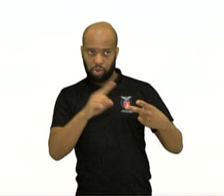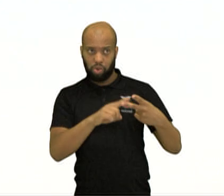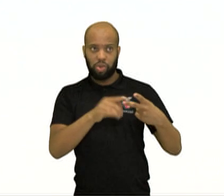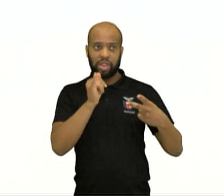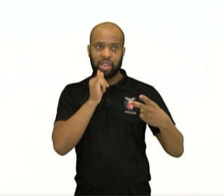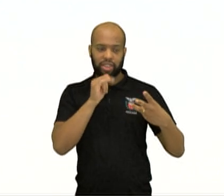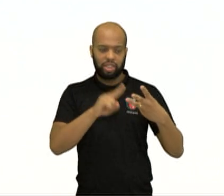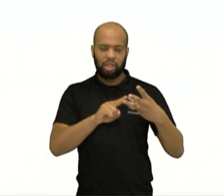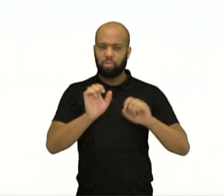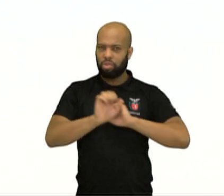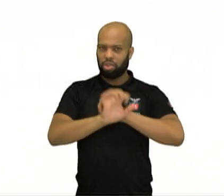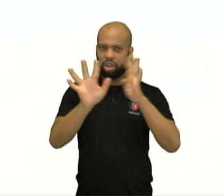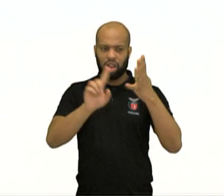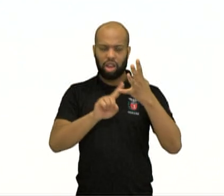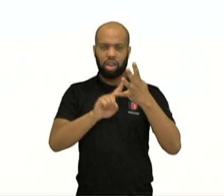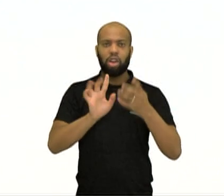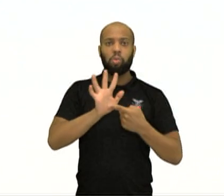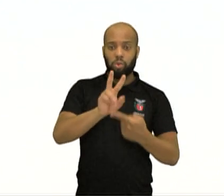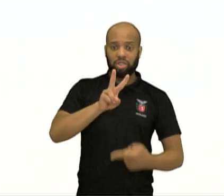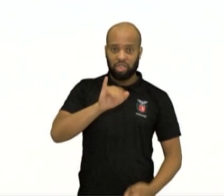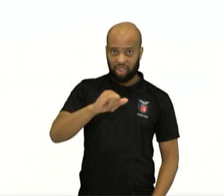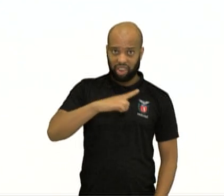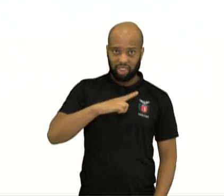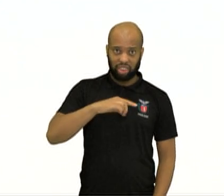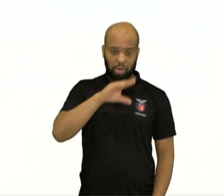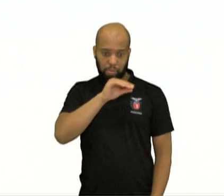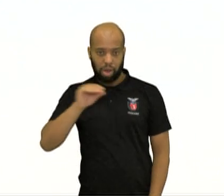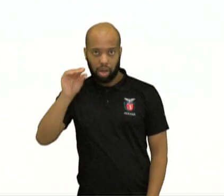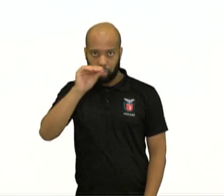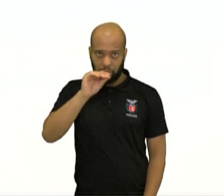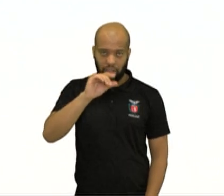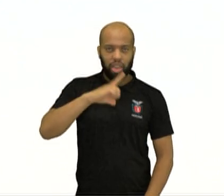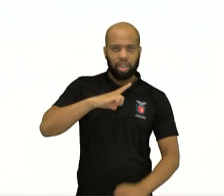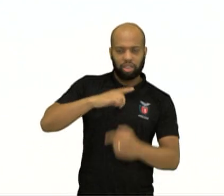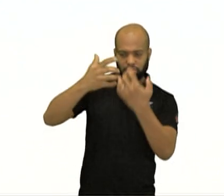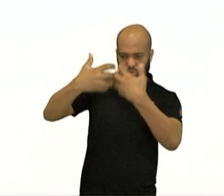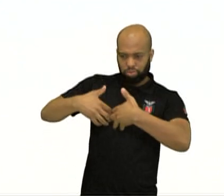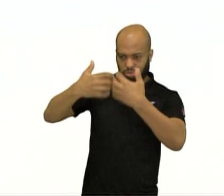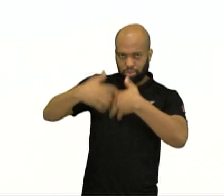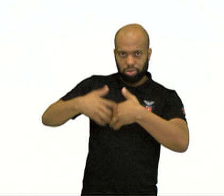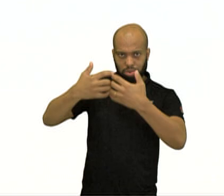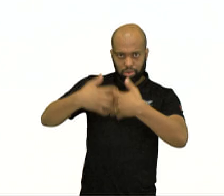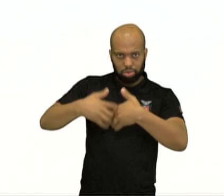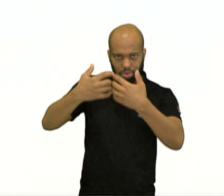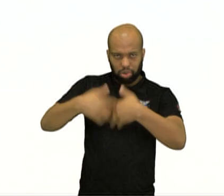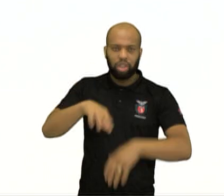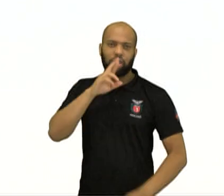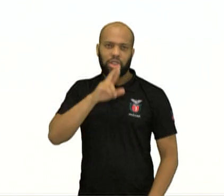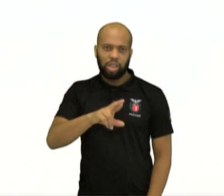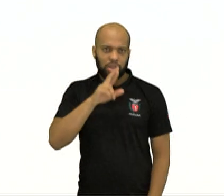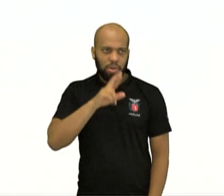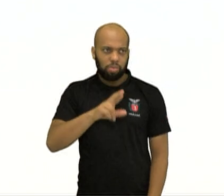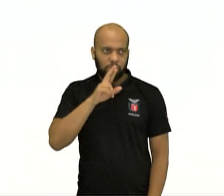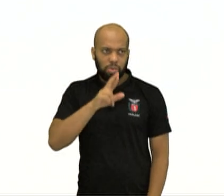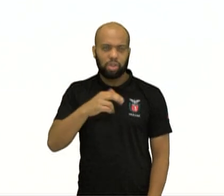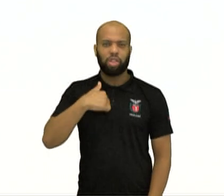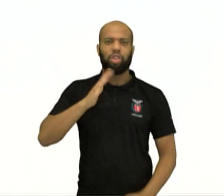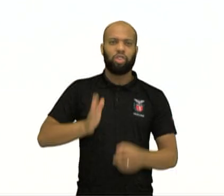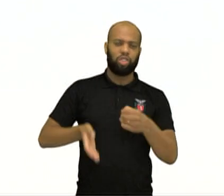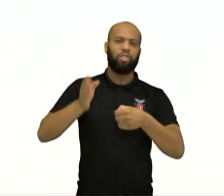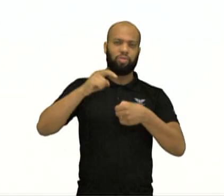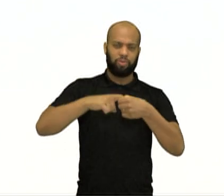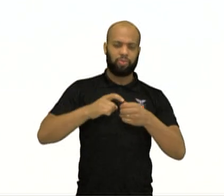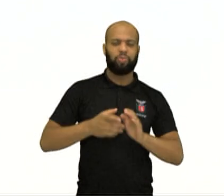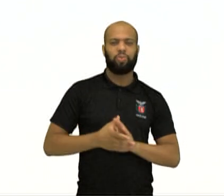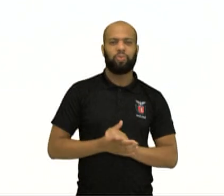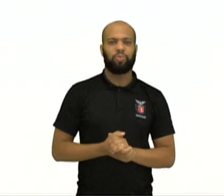exemplificar, esclarecer, anunciar uma fala? Enquanto você resolve, pensa sobre isso, eu volto já.